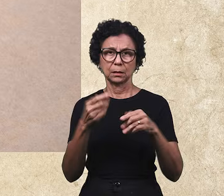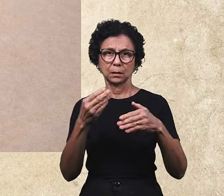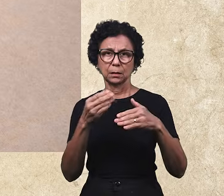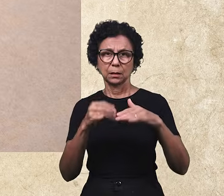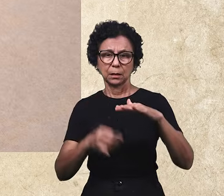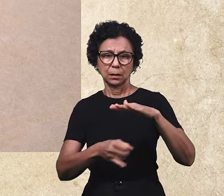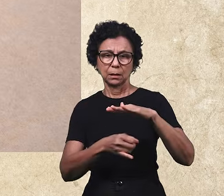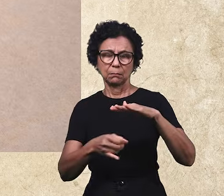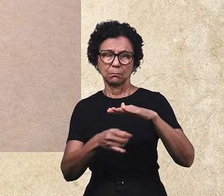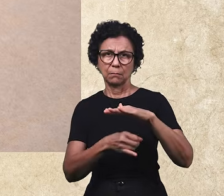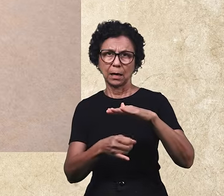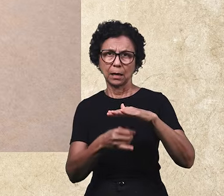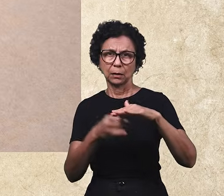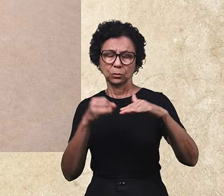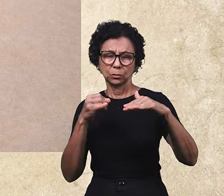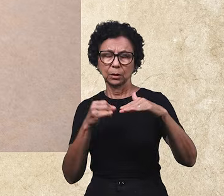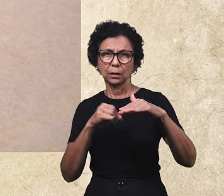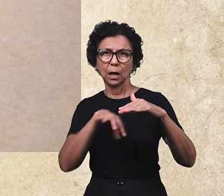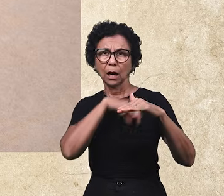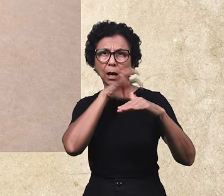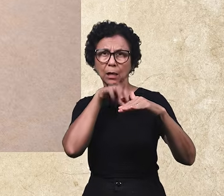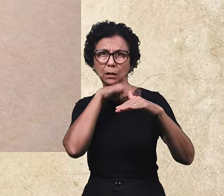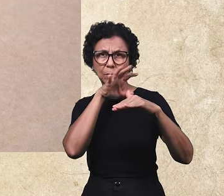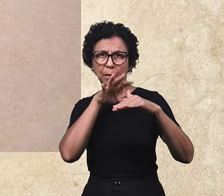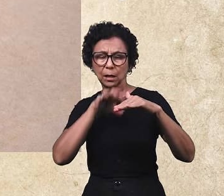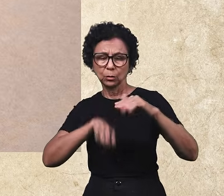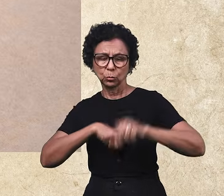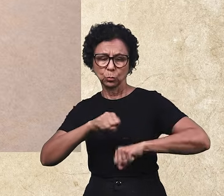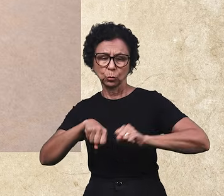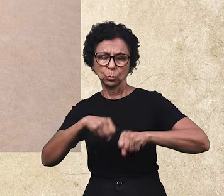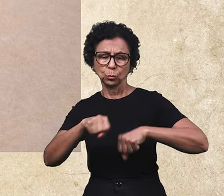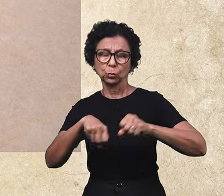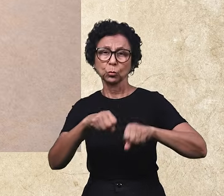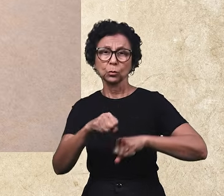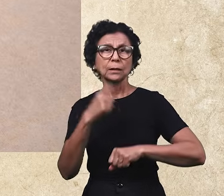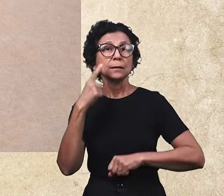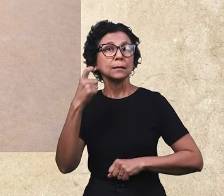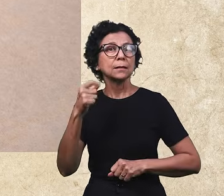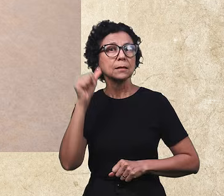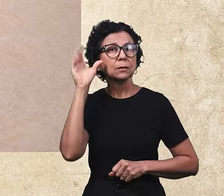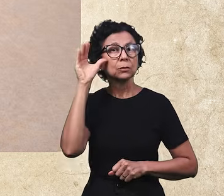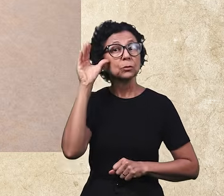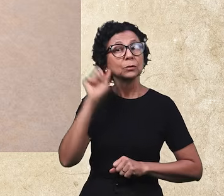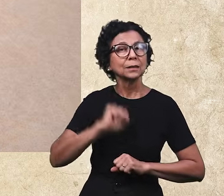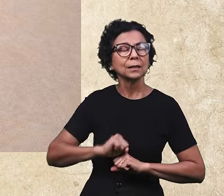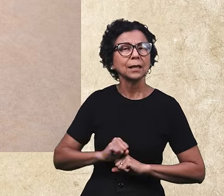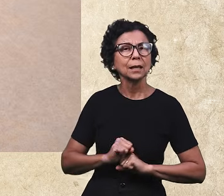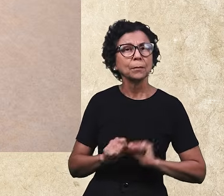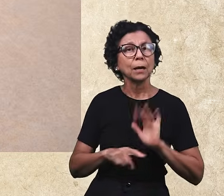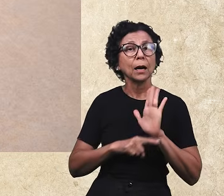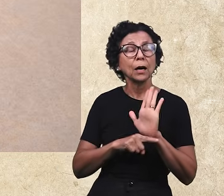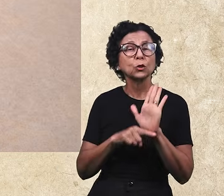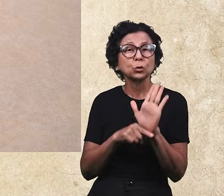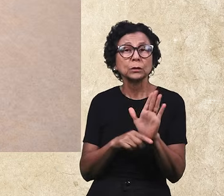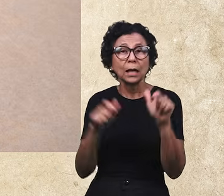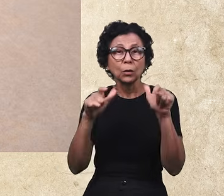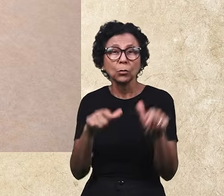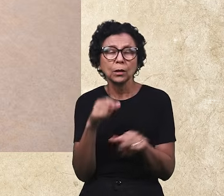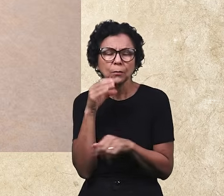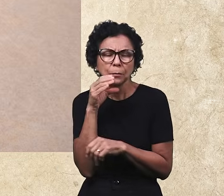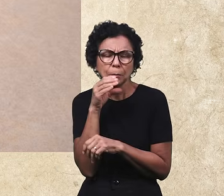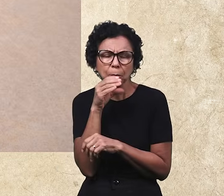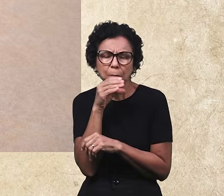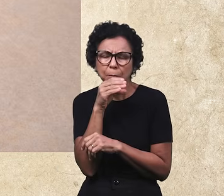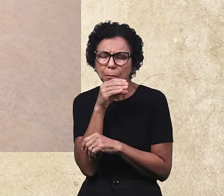as manjedouras, colocavam animais. E tinha uma coisa interessante, eles colocavam os animais para ajudar no aquecimento